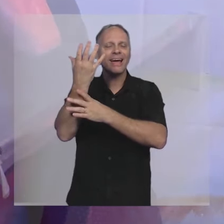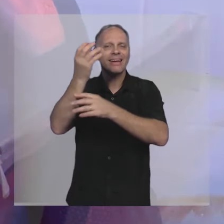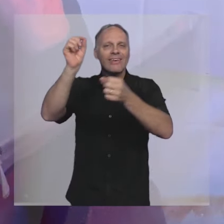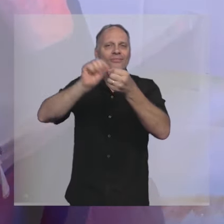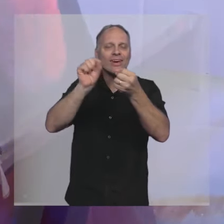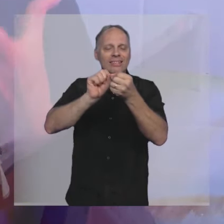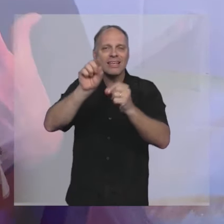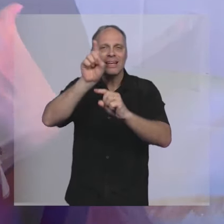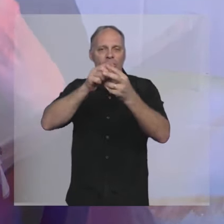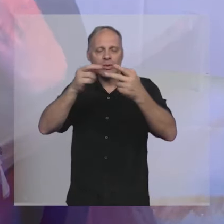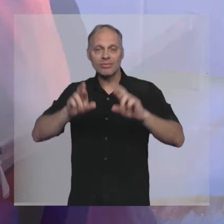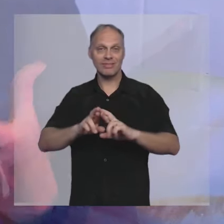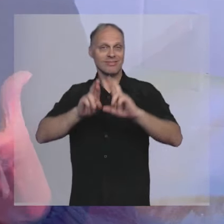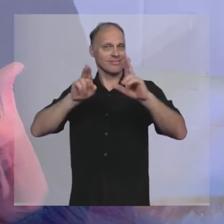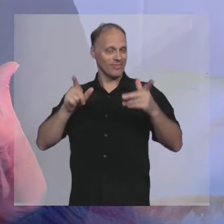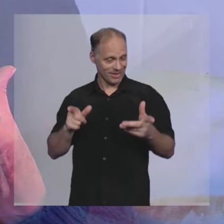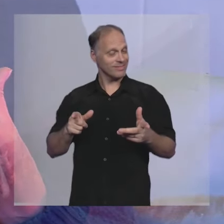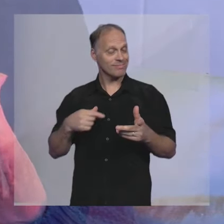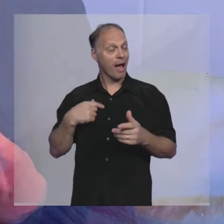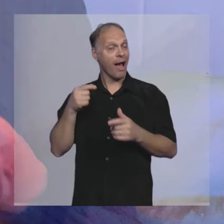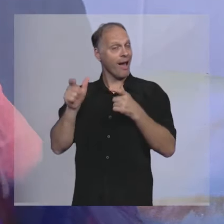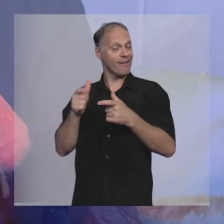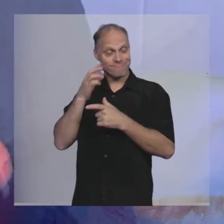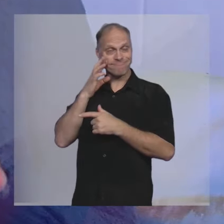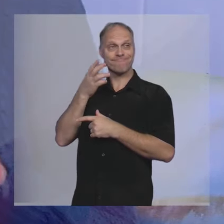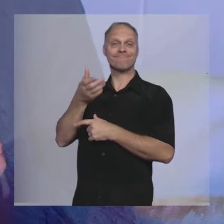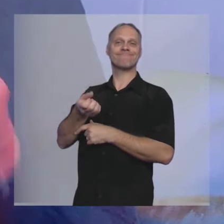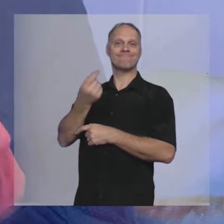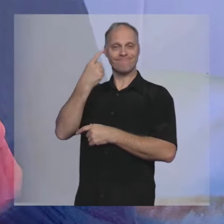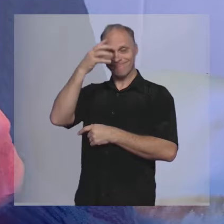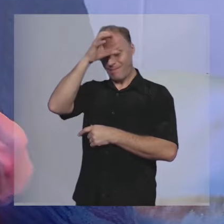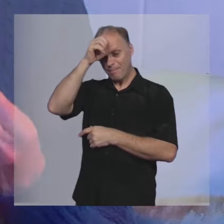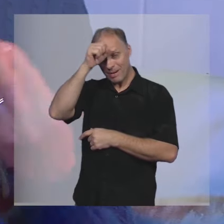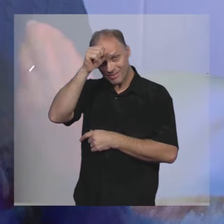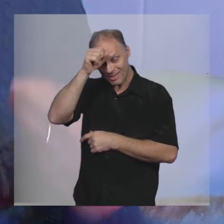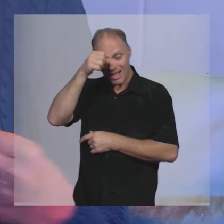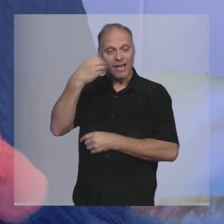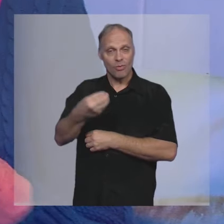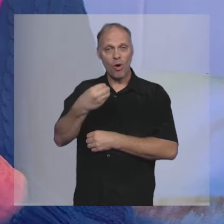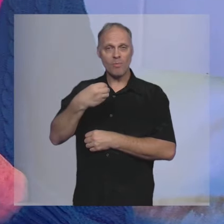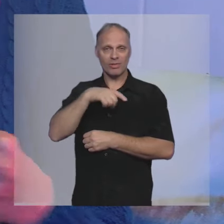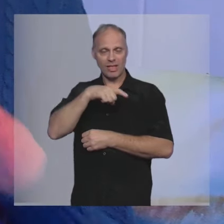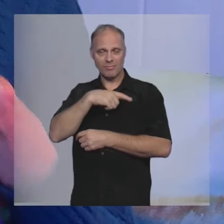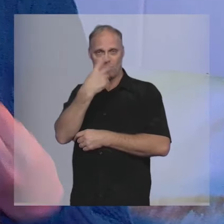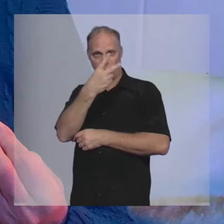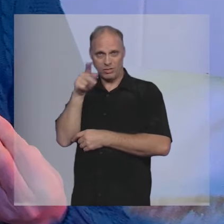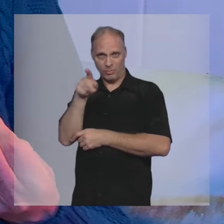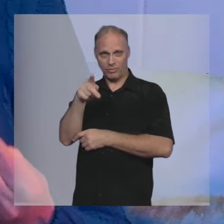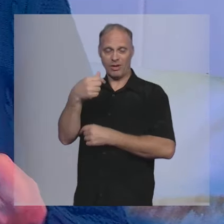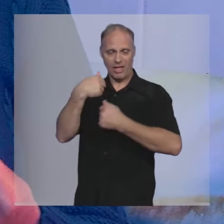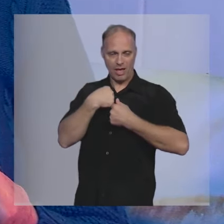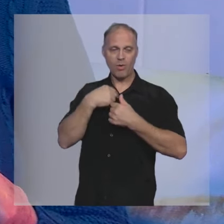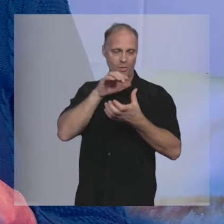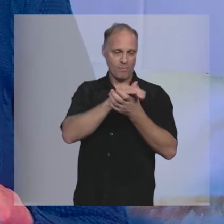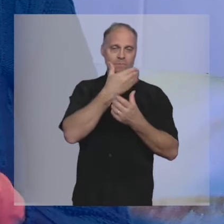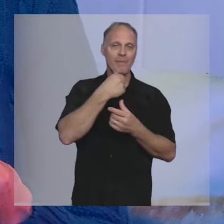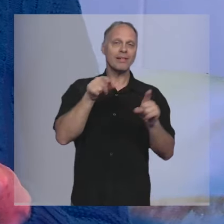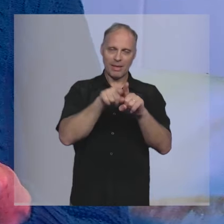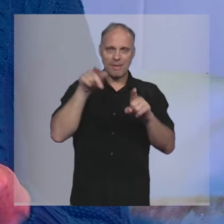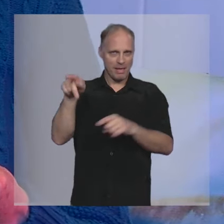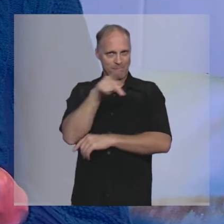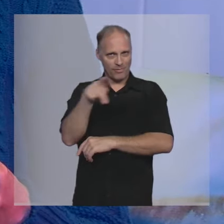realmente fazer alguma coisa diferente. E como nós somos 2 professores, meu marido também é